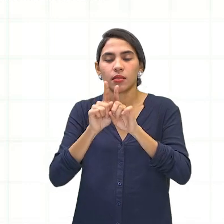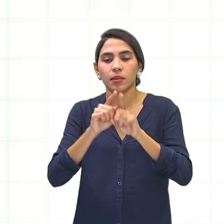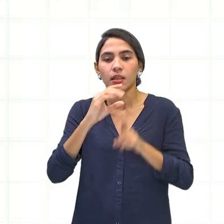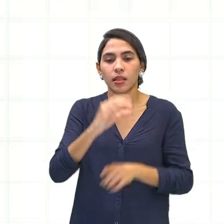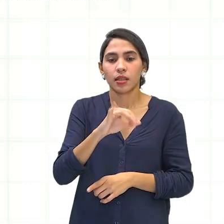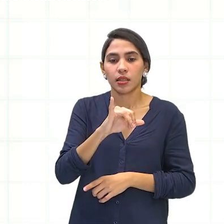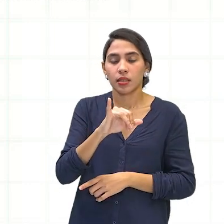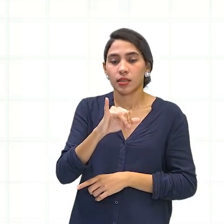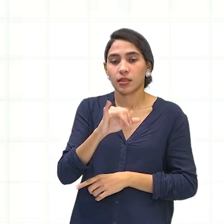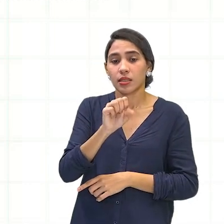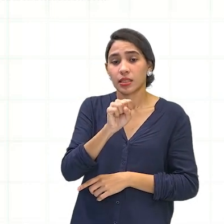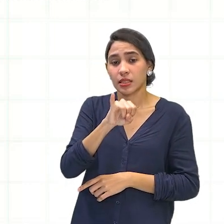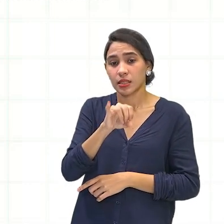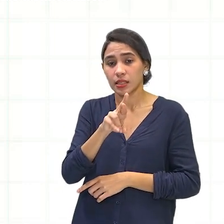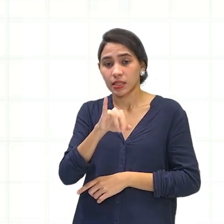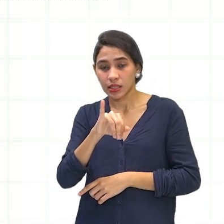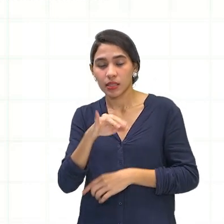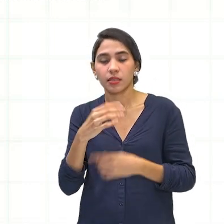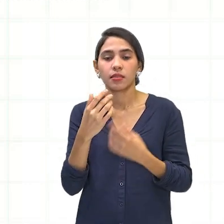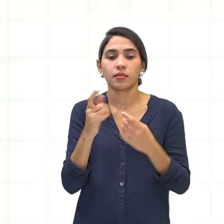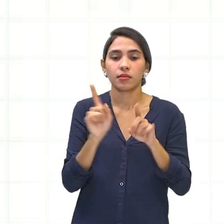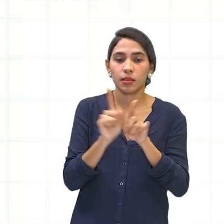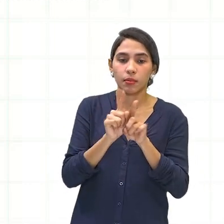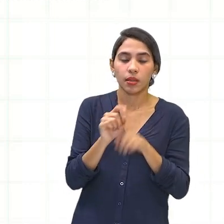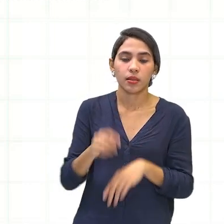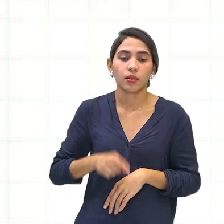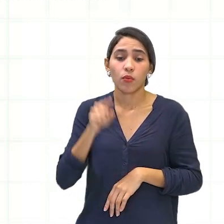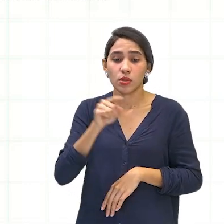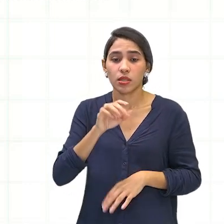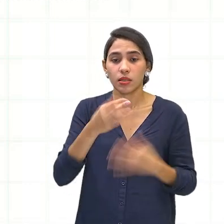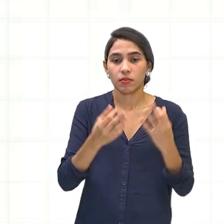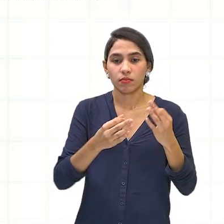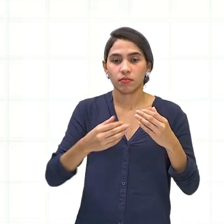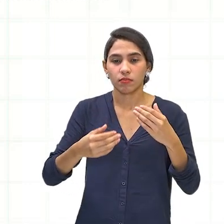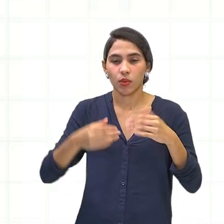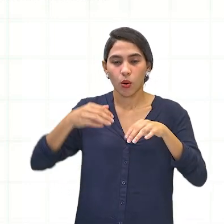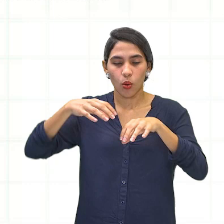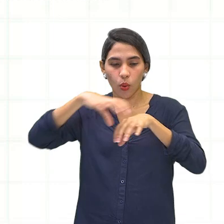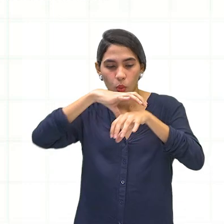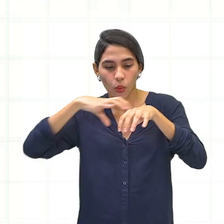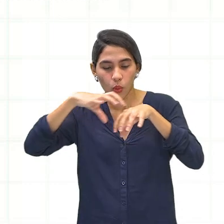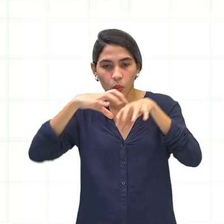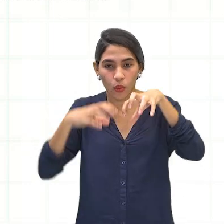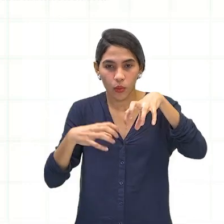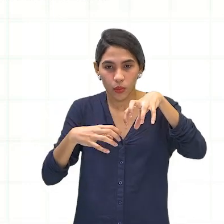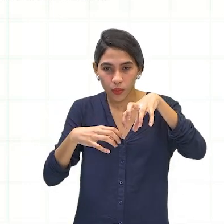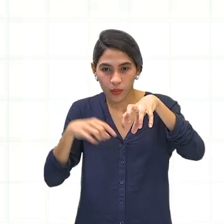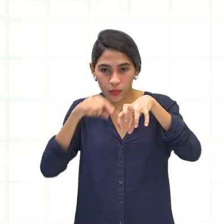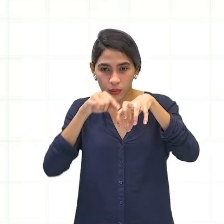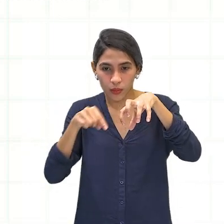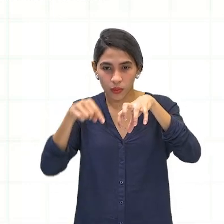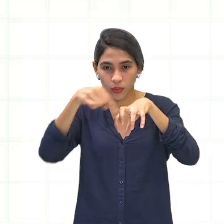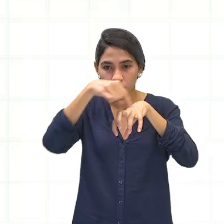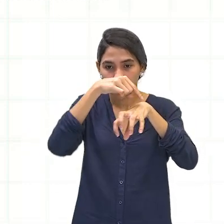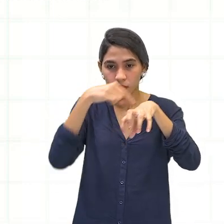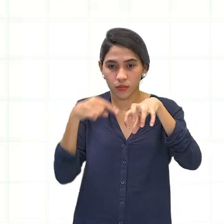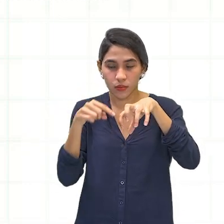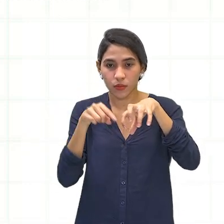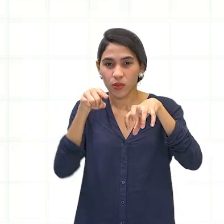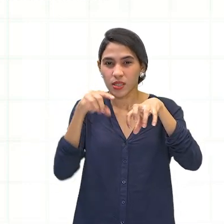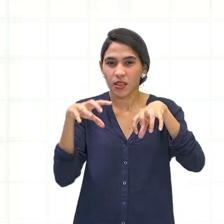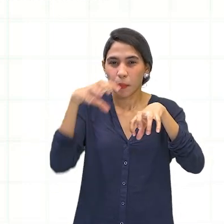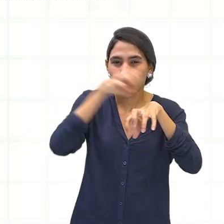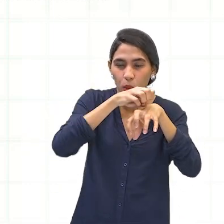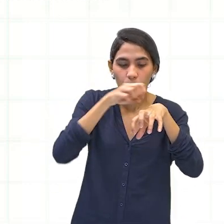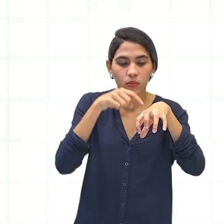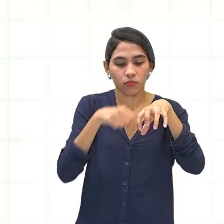está observando. E aí você observa, então, a organização corporal dele, observa que ele tem esse exoesqueleto, né? Quem já pegou ali num